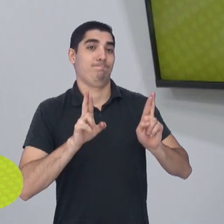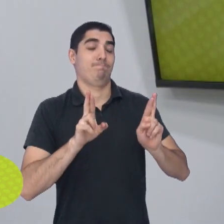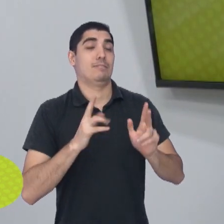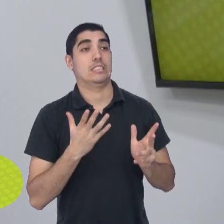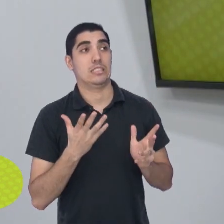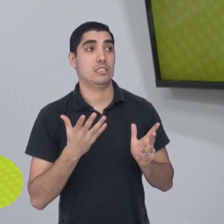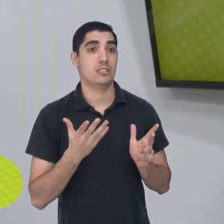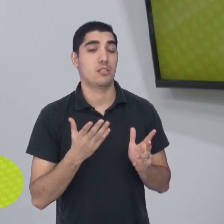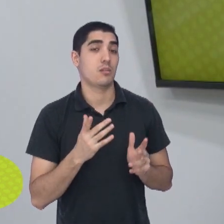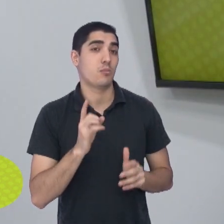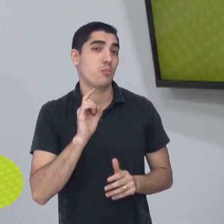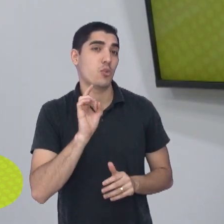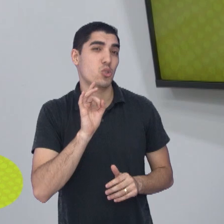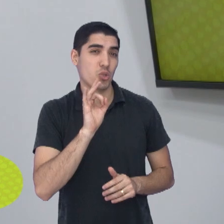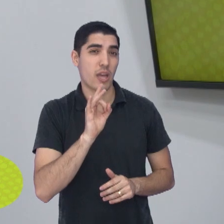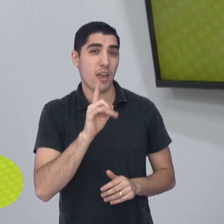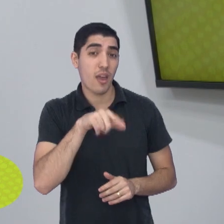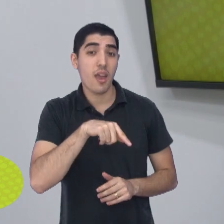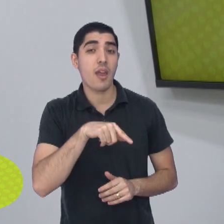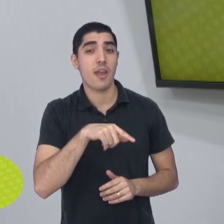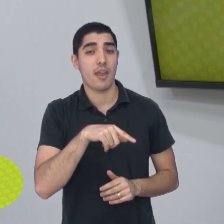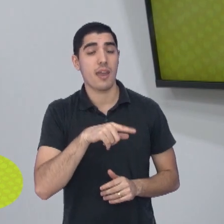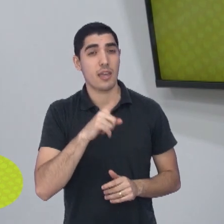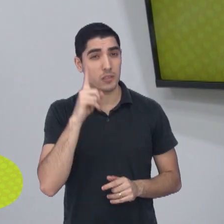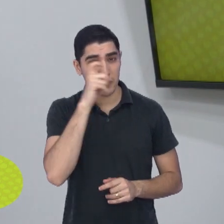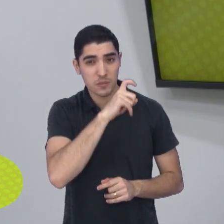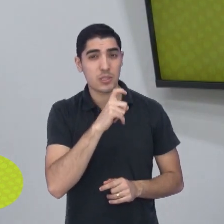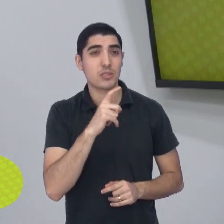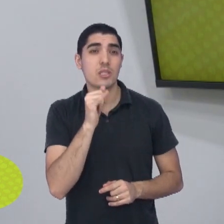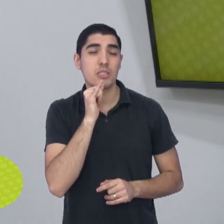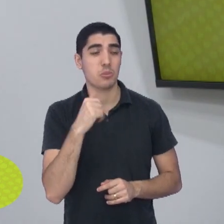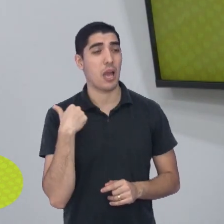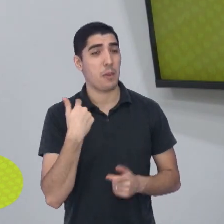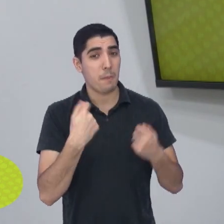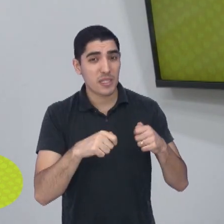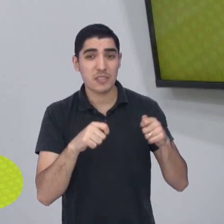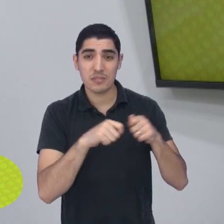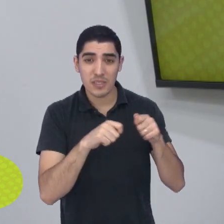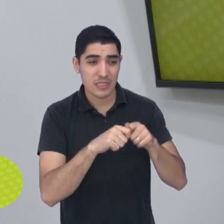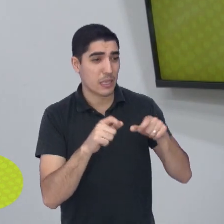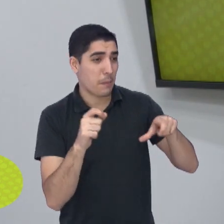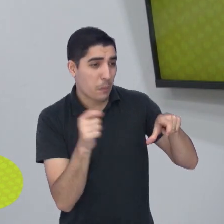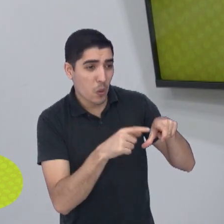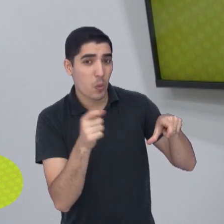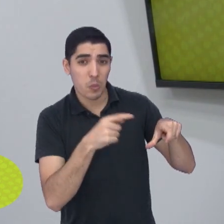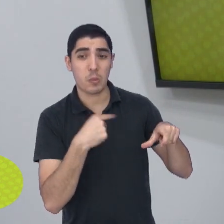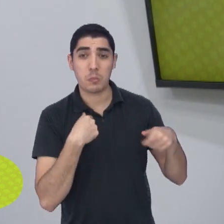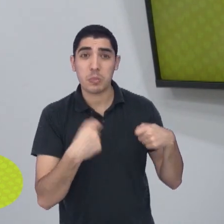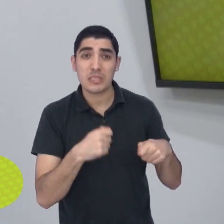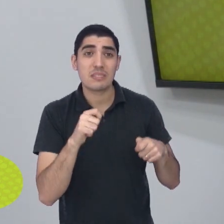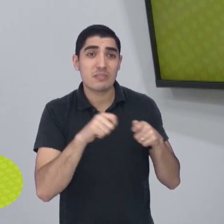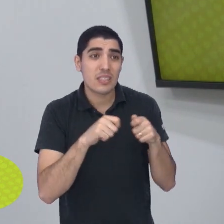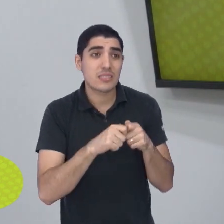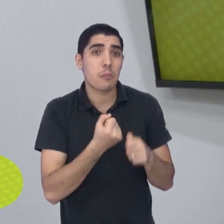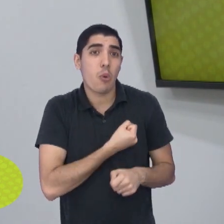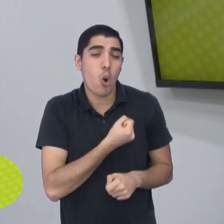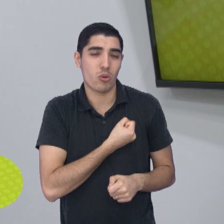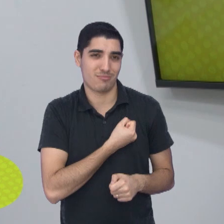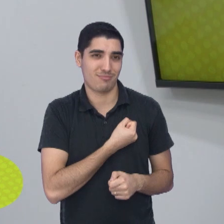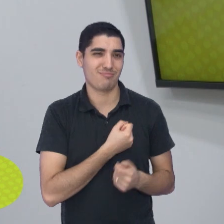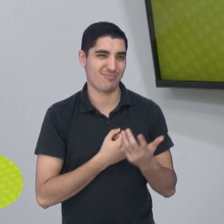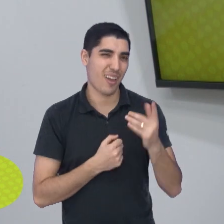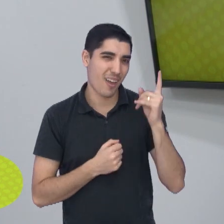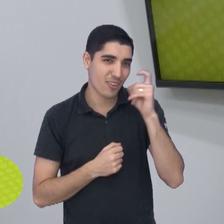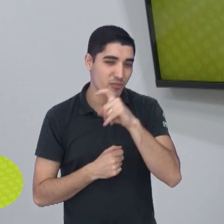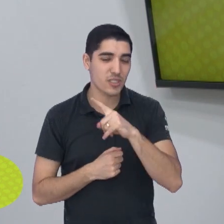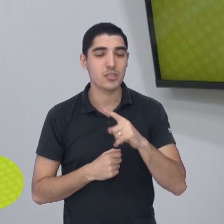depende de fazer conta. É ruim fazer conta. Normalmente não dá certo quando isso ocorre, porque você passa a depender de muita coisa. Mas especificamente em